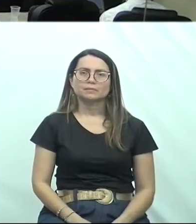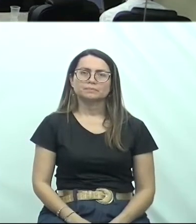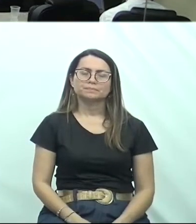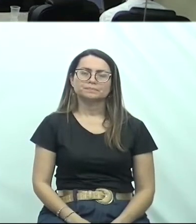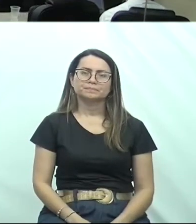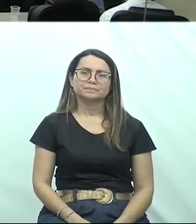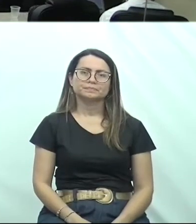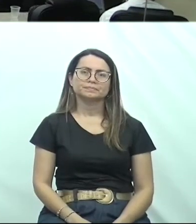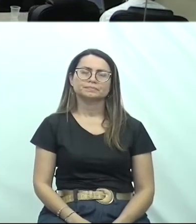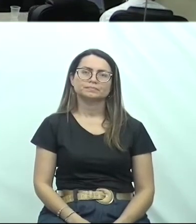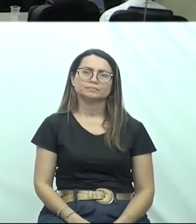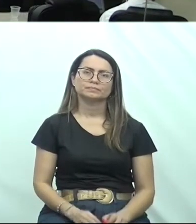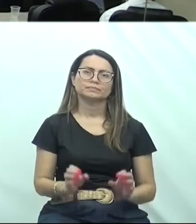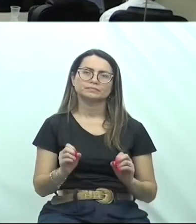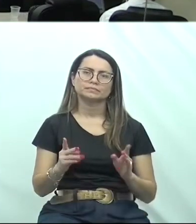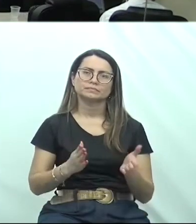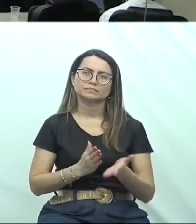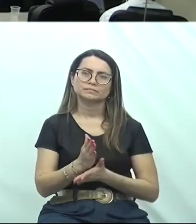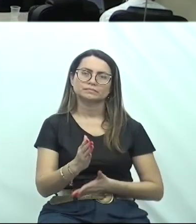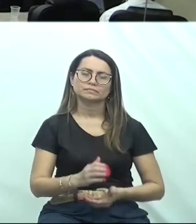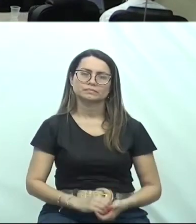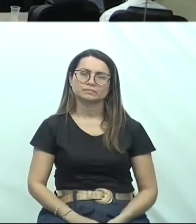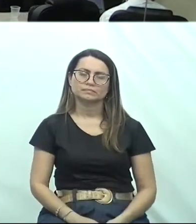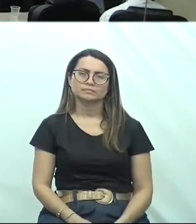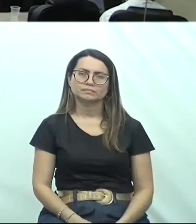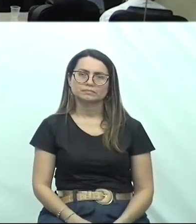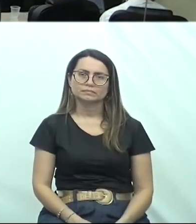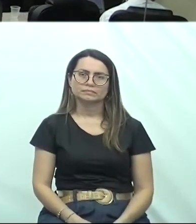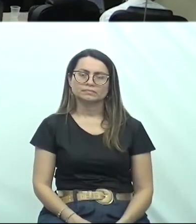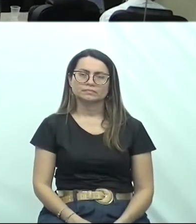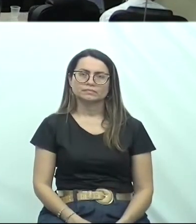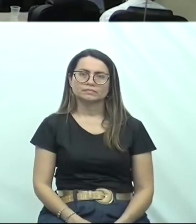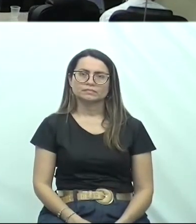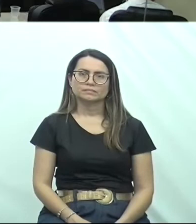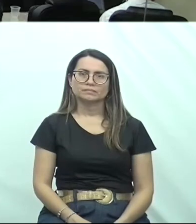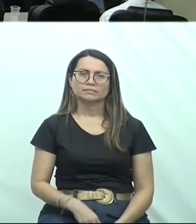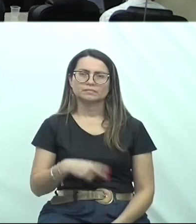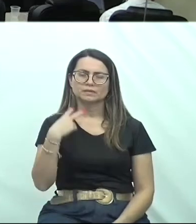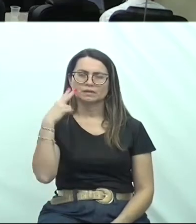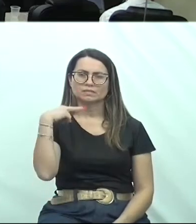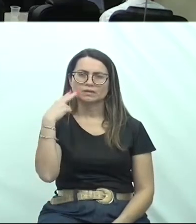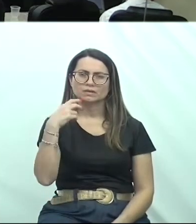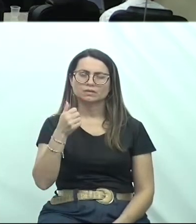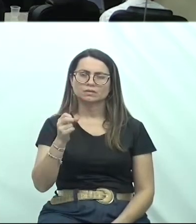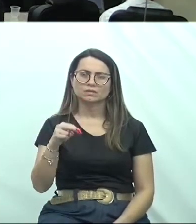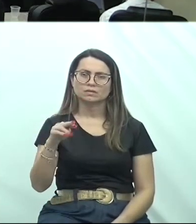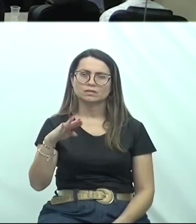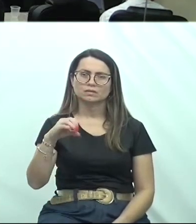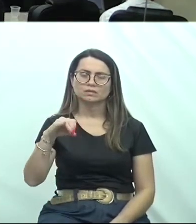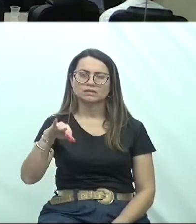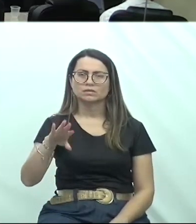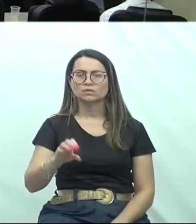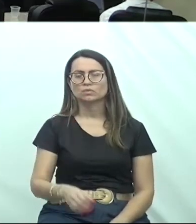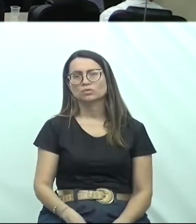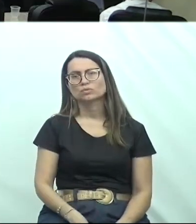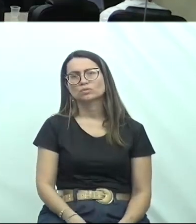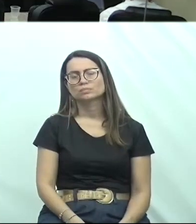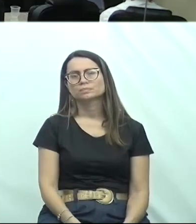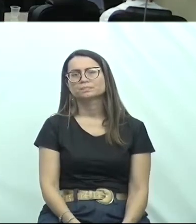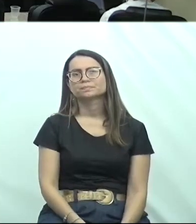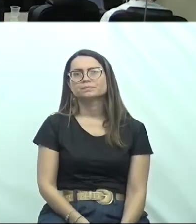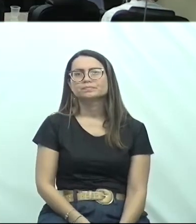manifestam. Aprovado por unanimidade. Questão de ordem cedida ao vereador Antônio de Oliveira.